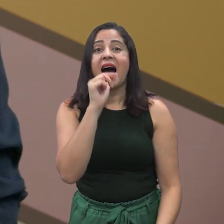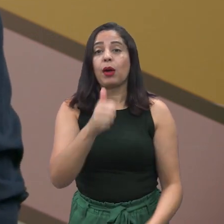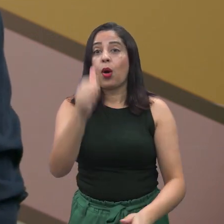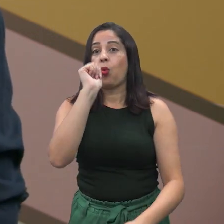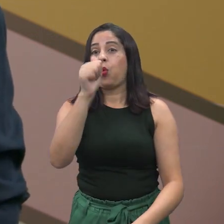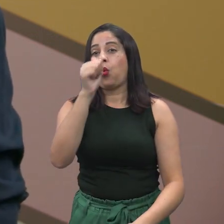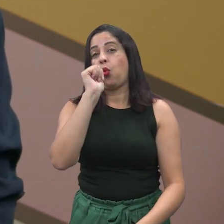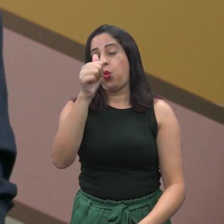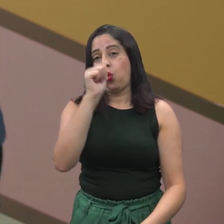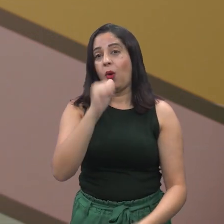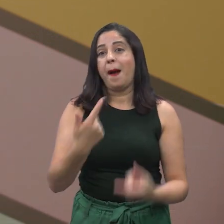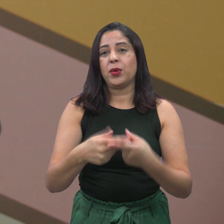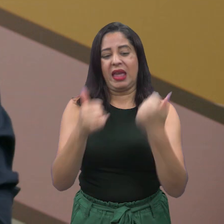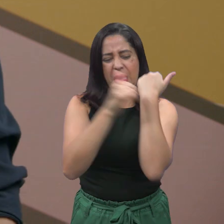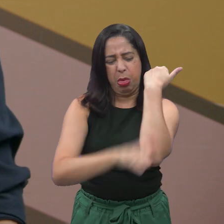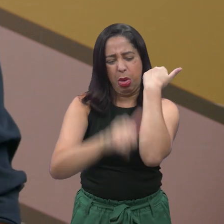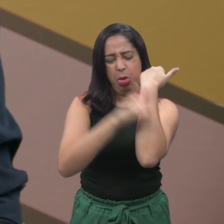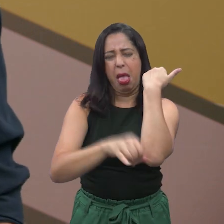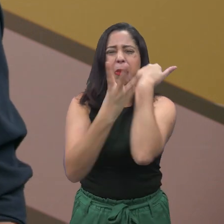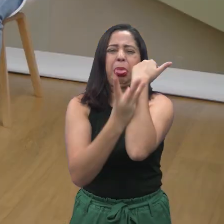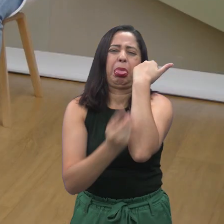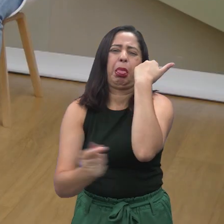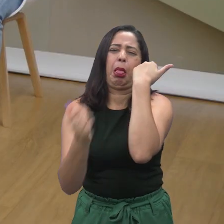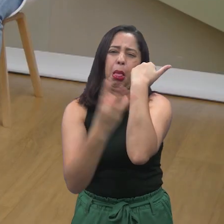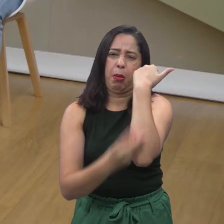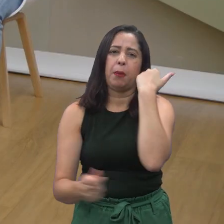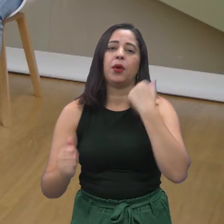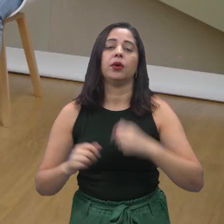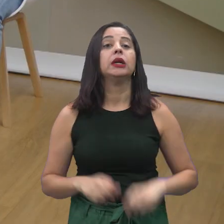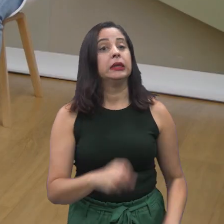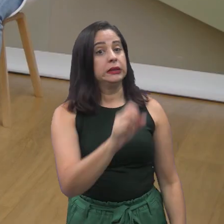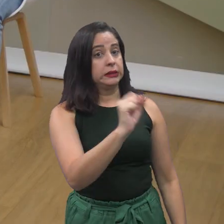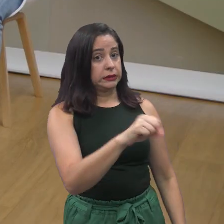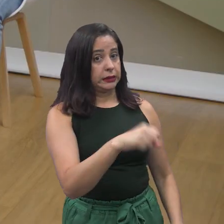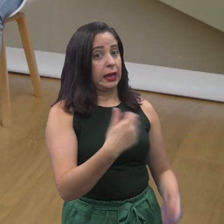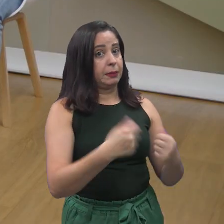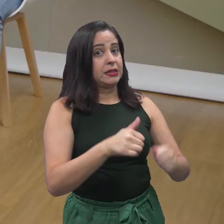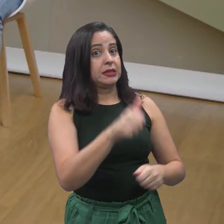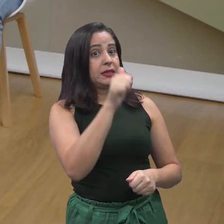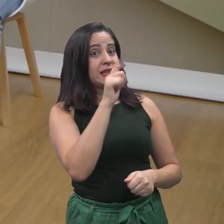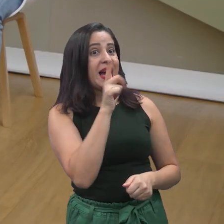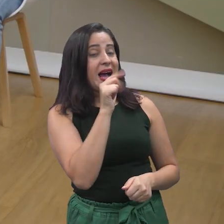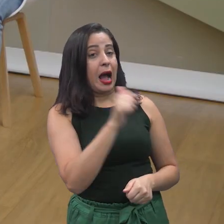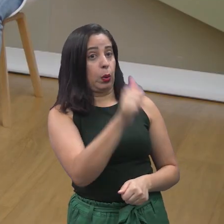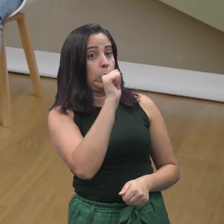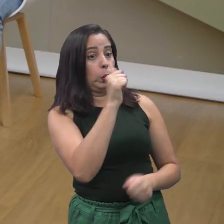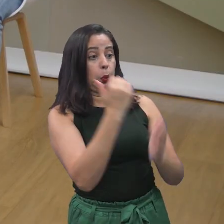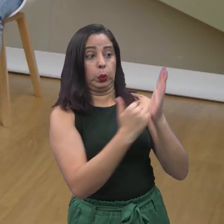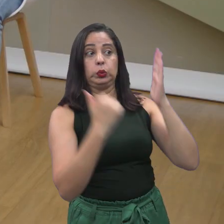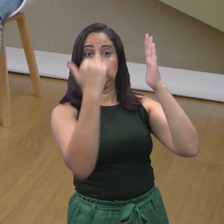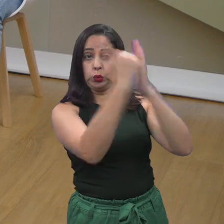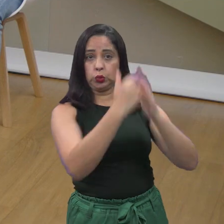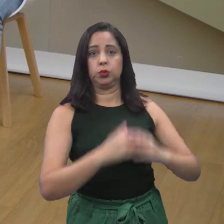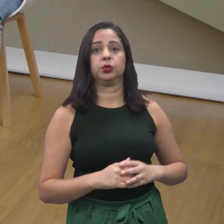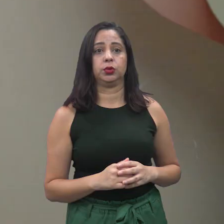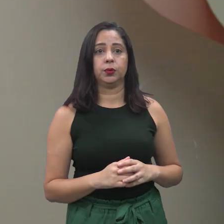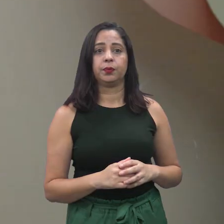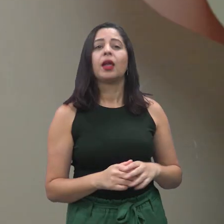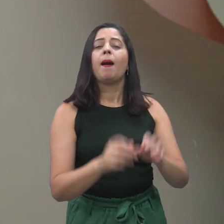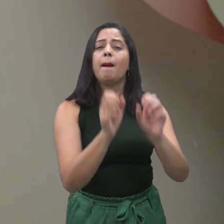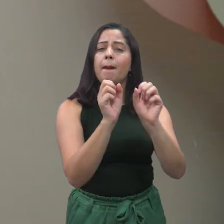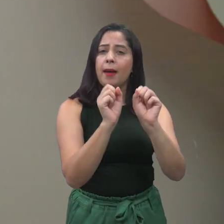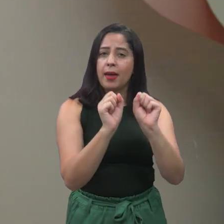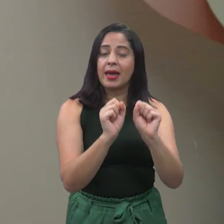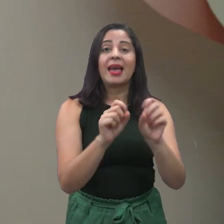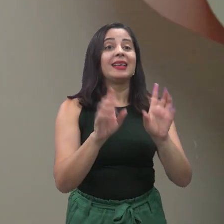nessas fezes mais aguadas que acabam ficando com antibiótico. Sim, aí precisa de uma hidratação maior também, né? Doutor, no primeiro bloco você falou, e eu acho que vale a gente